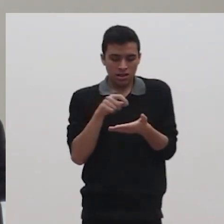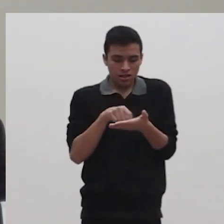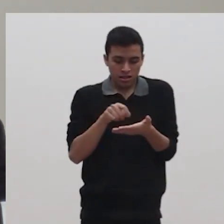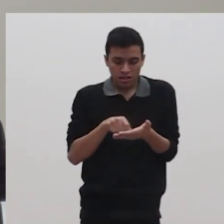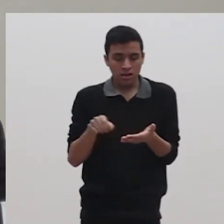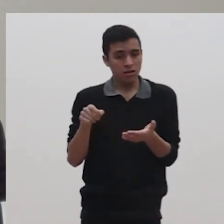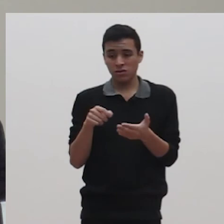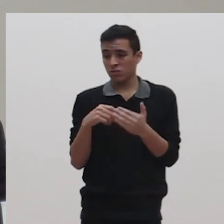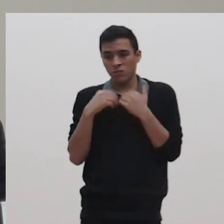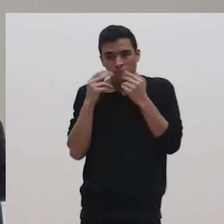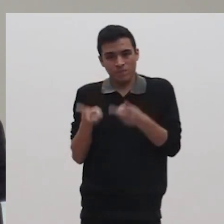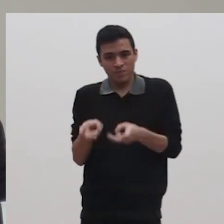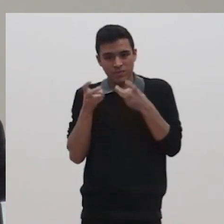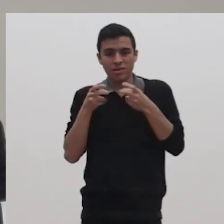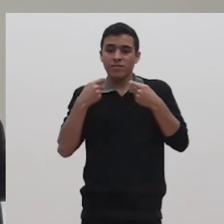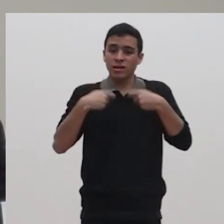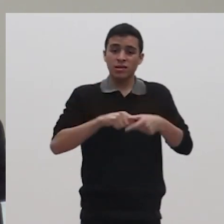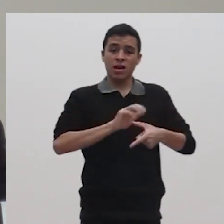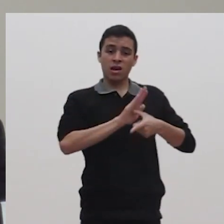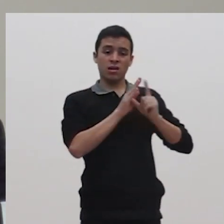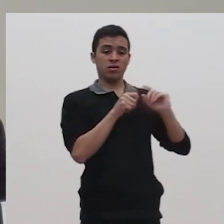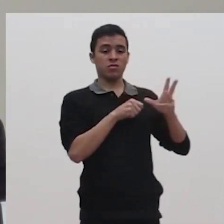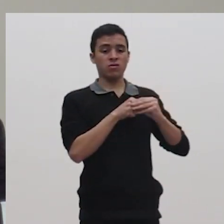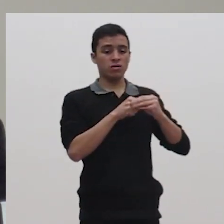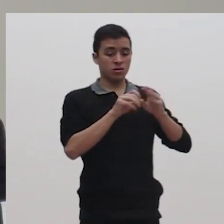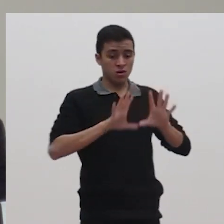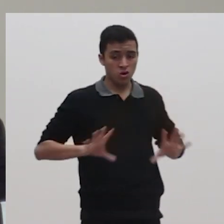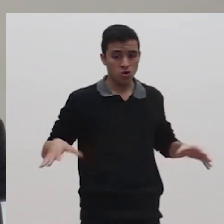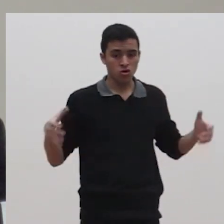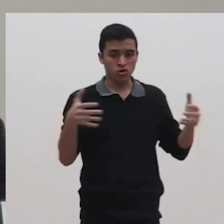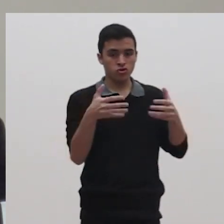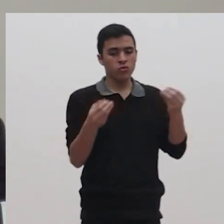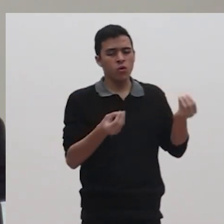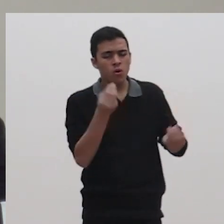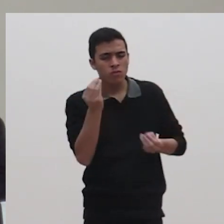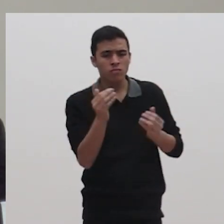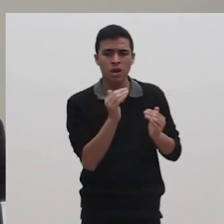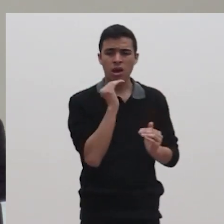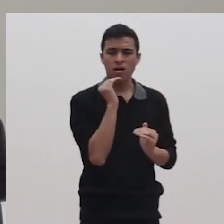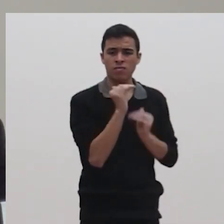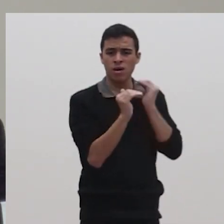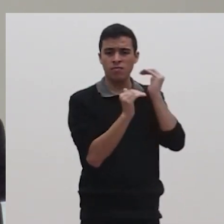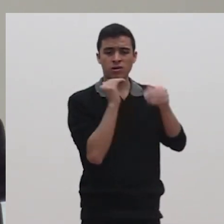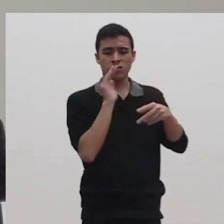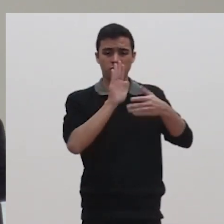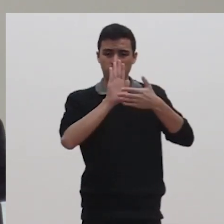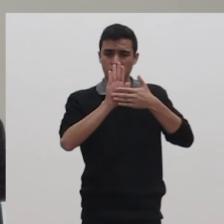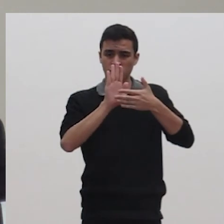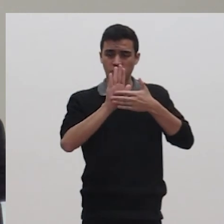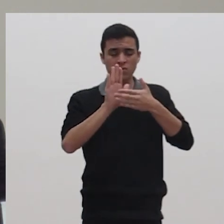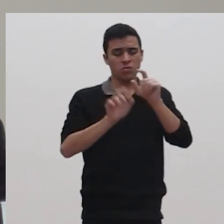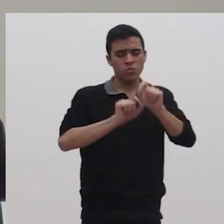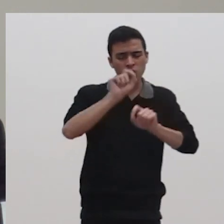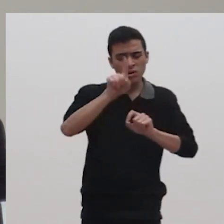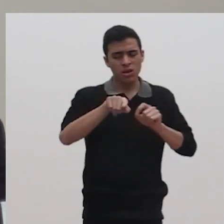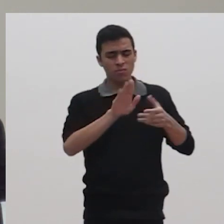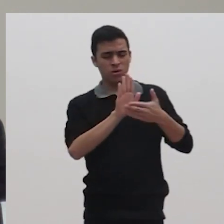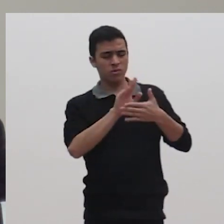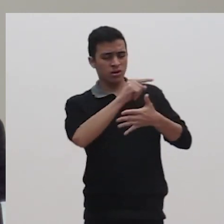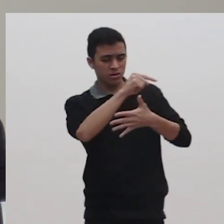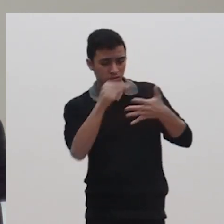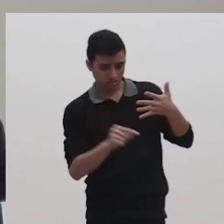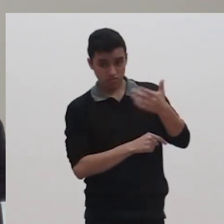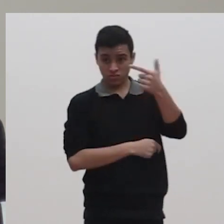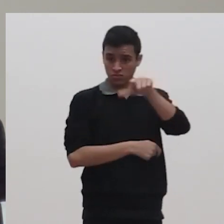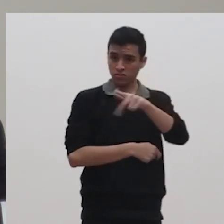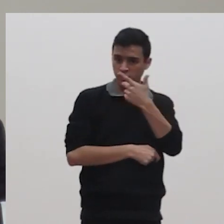isso a gente precisa conhecer quem é o coletivo e como está sendo construído as propostas e quais são essas propostas. Eu